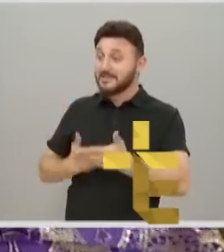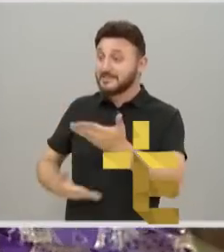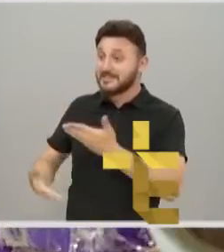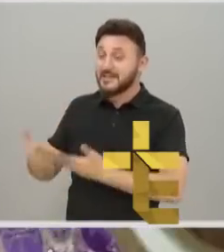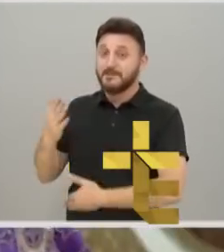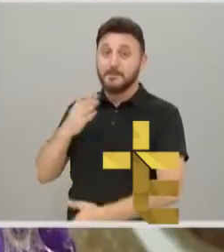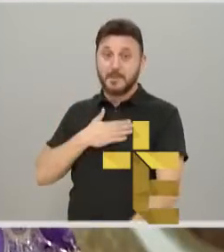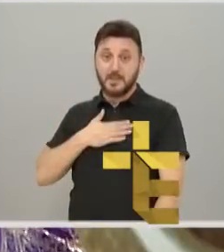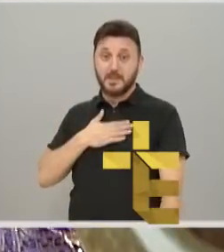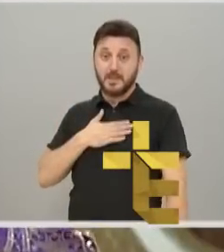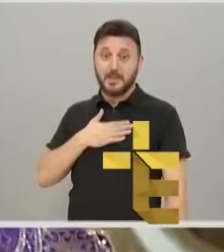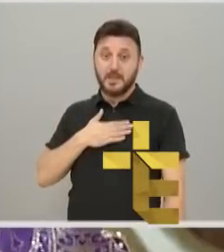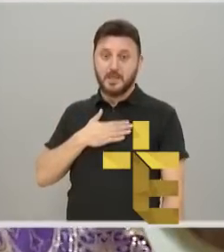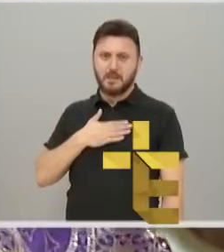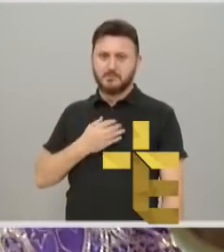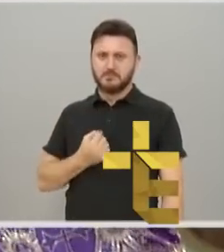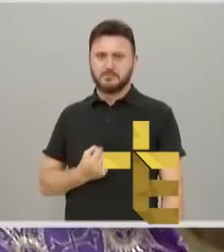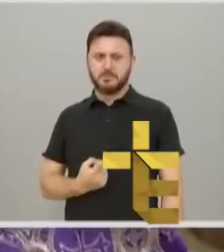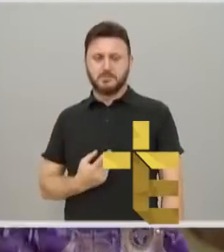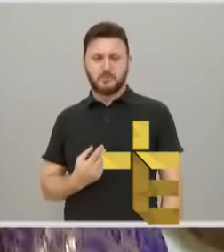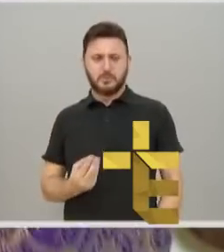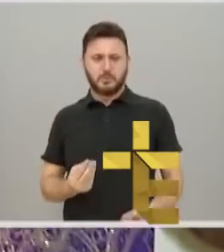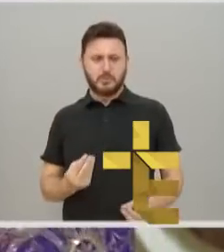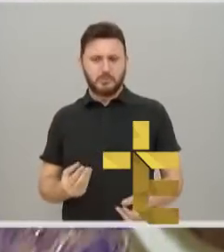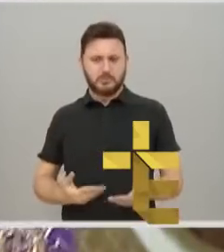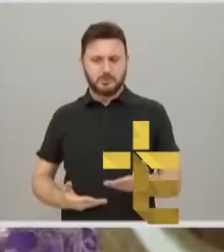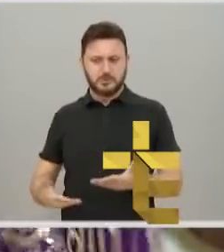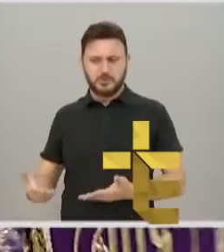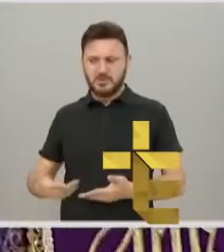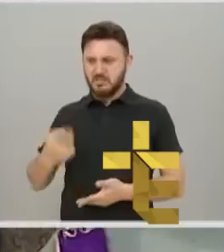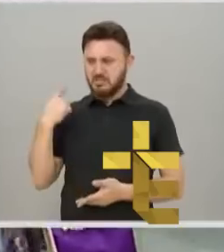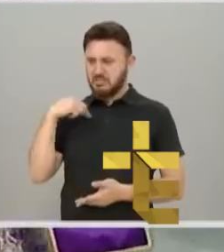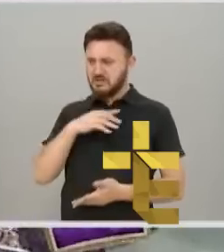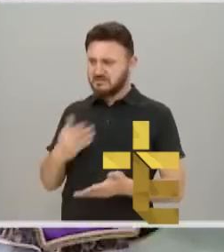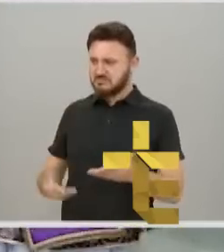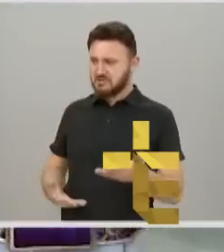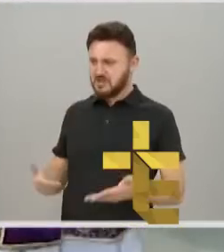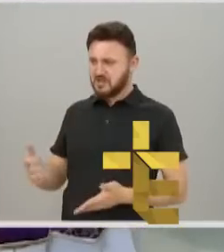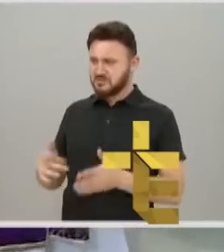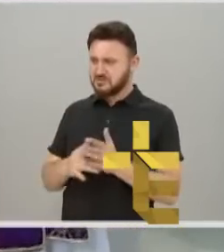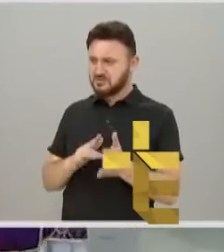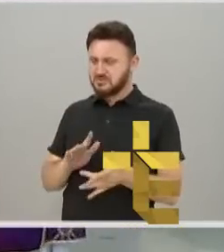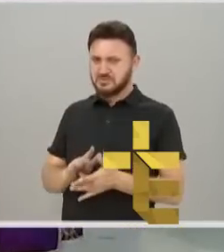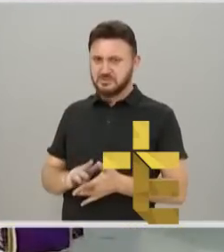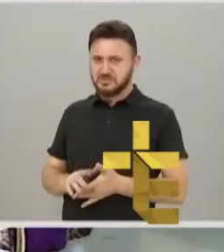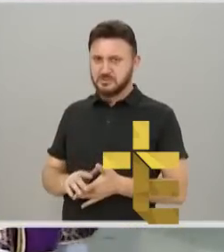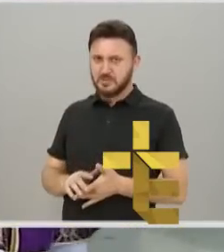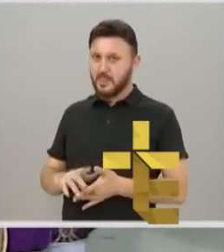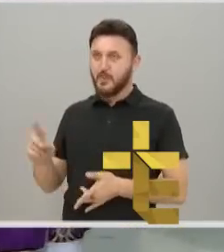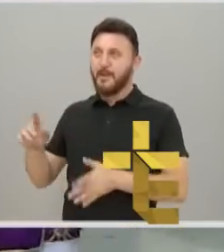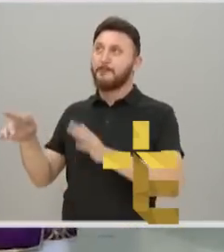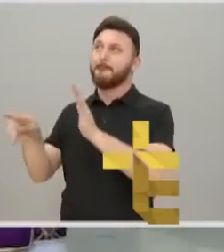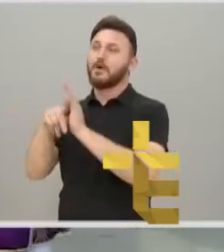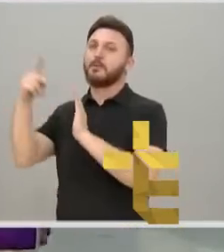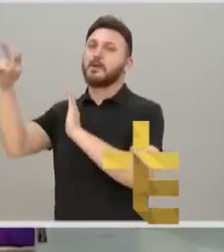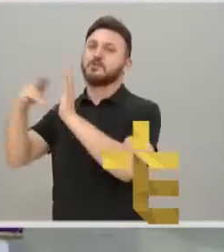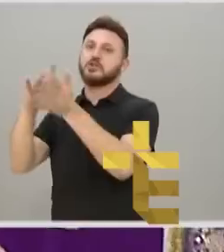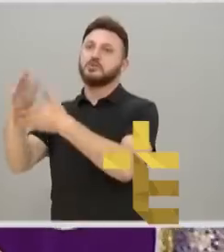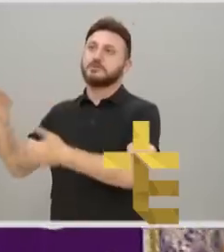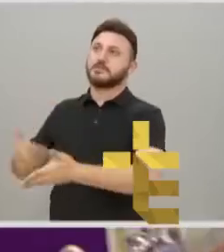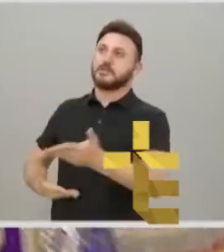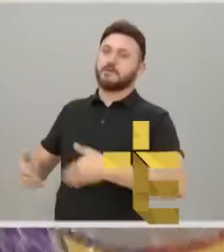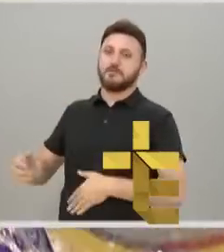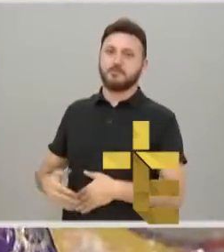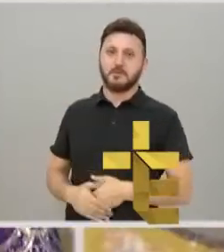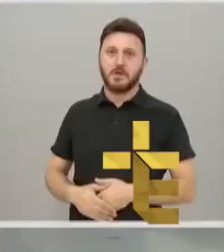opa, aqui a coisa começa a apertar. Não é Jesus que está a meu serviço, a oração não é